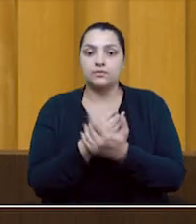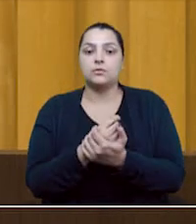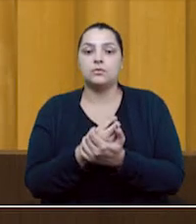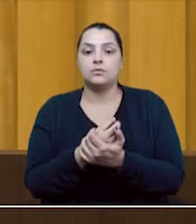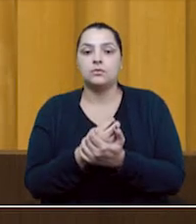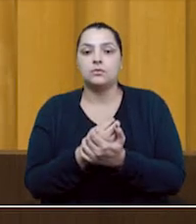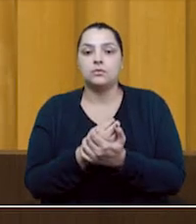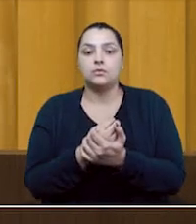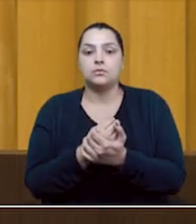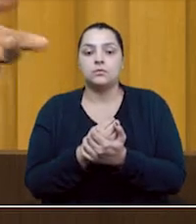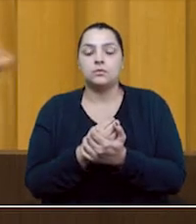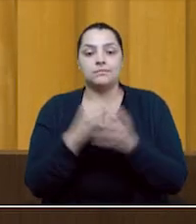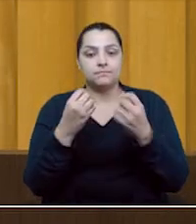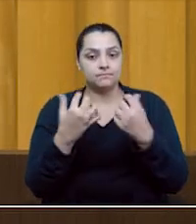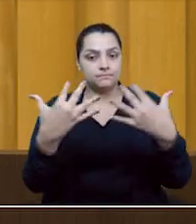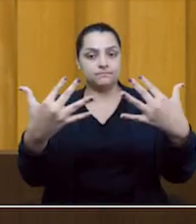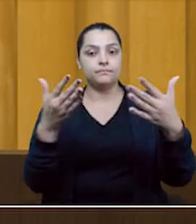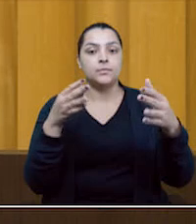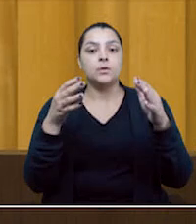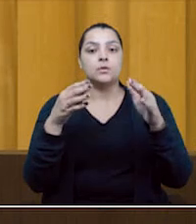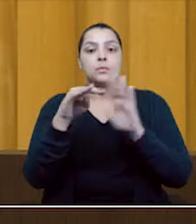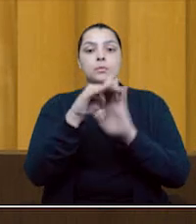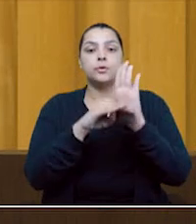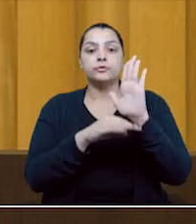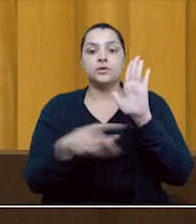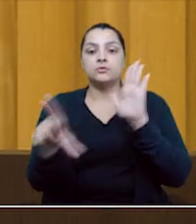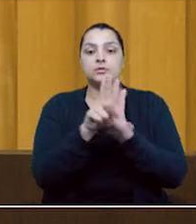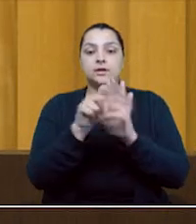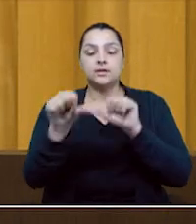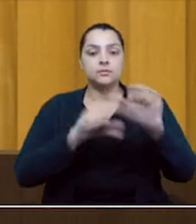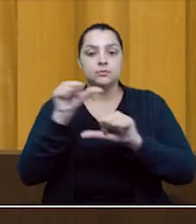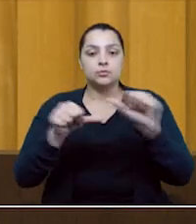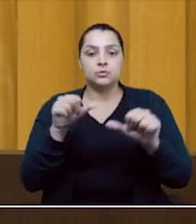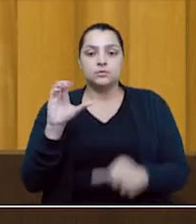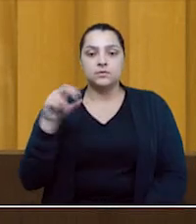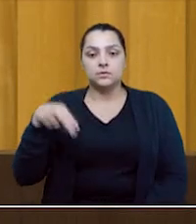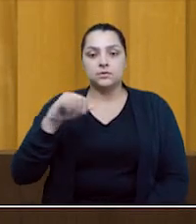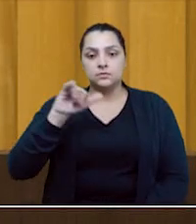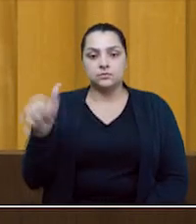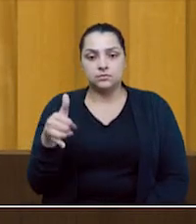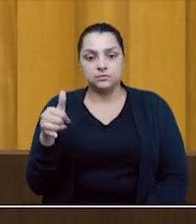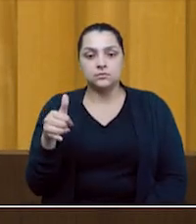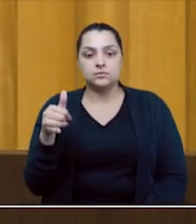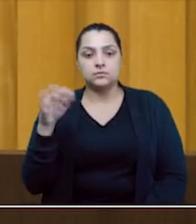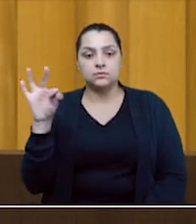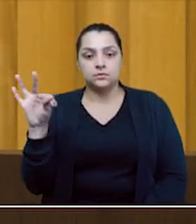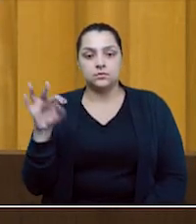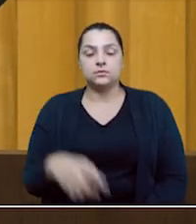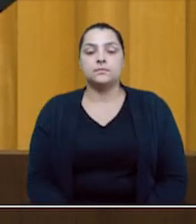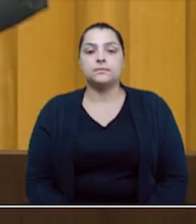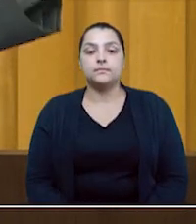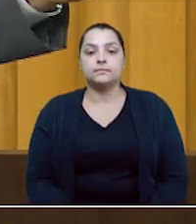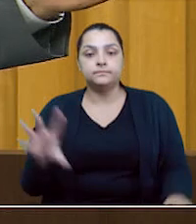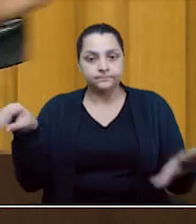na sua sessão plenária o projeto de lei que reformula o Conselho Superior da Justiça do Trabalho, incluindo na sua composição, e